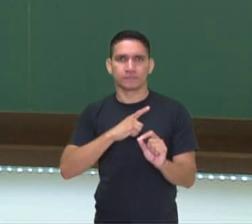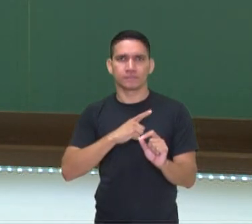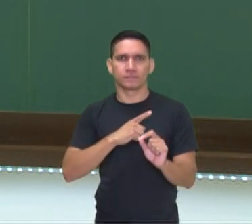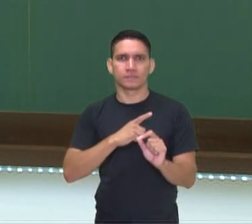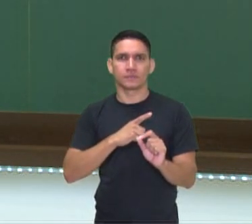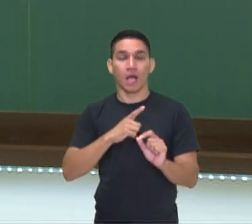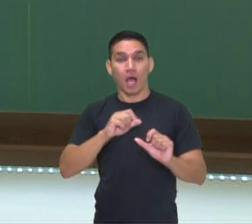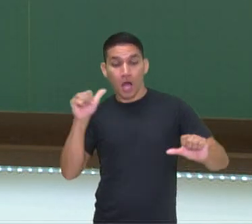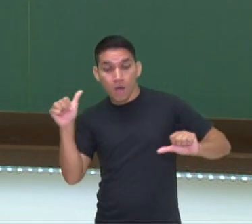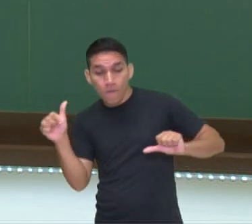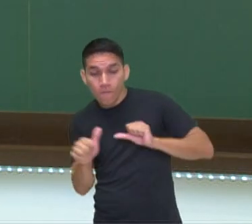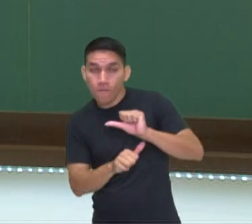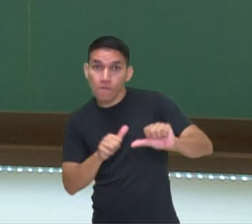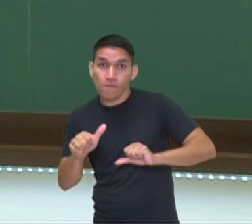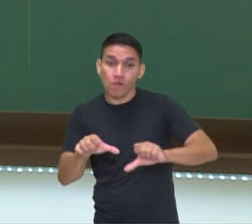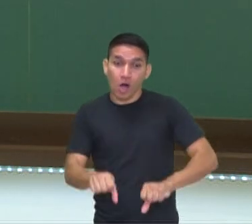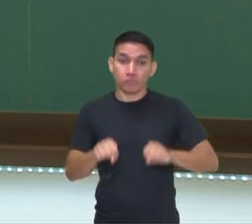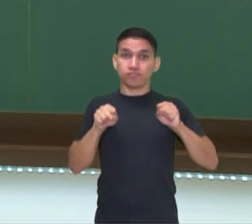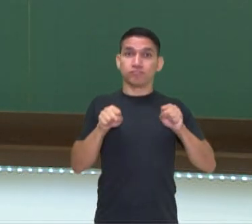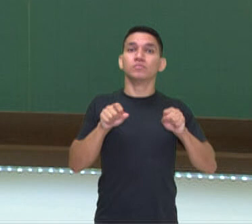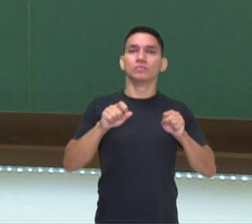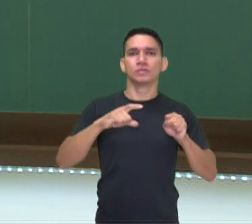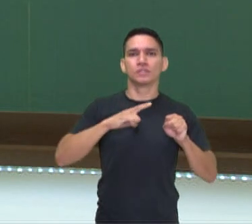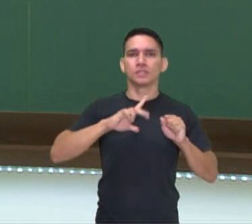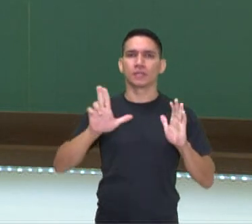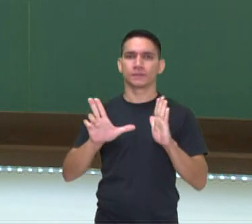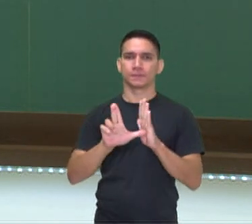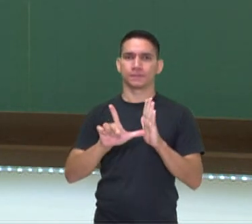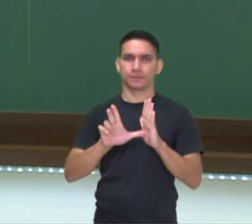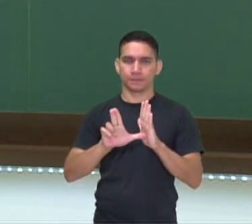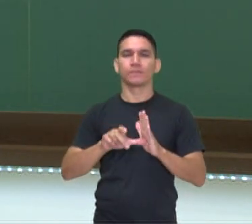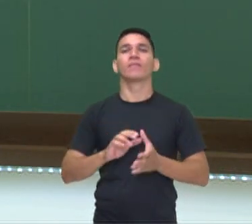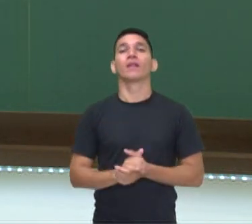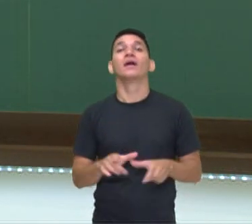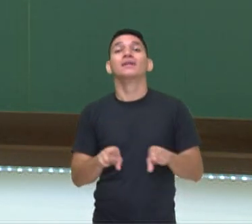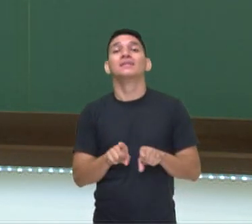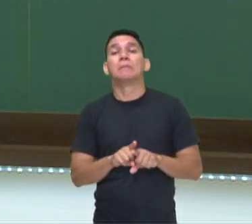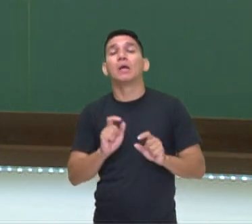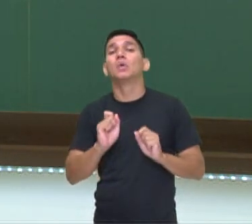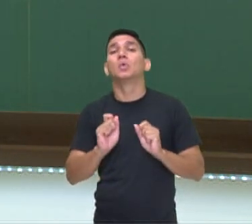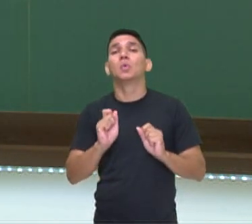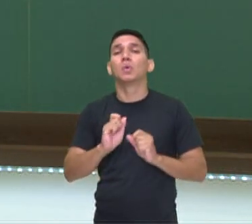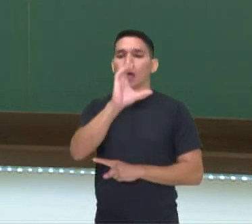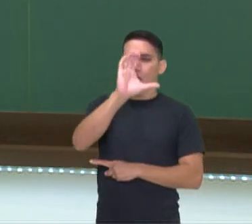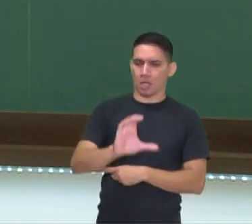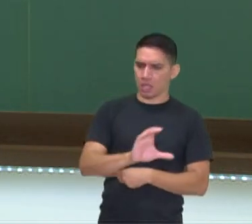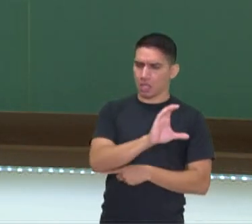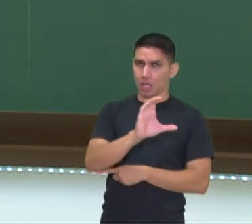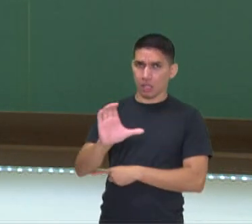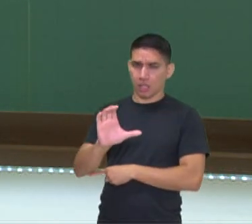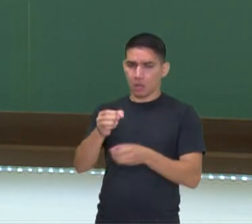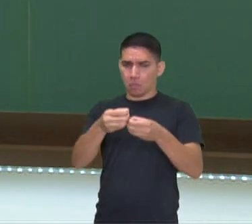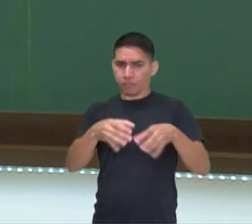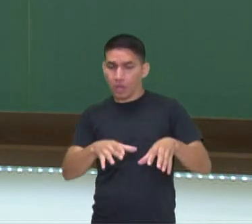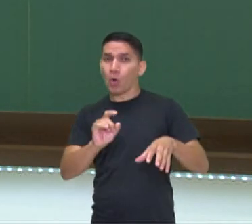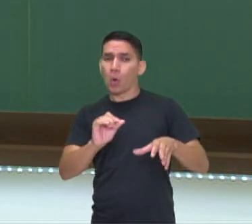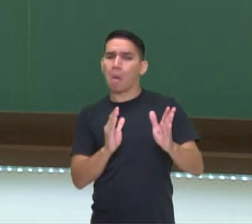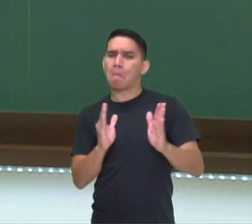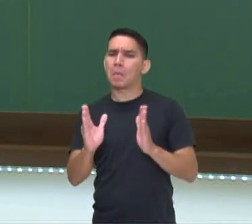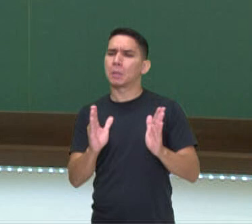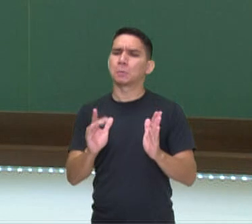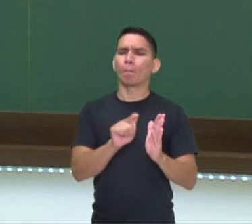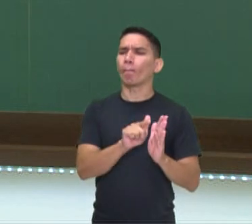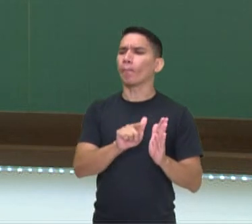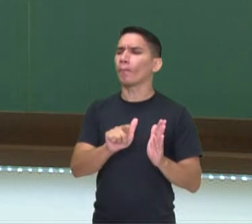da reforma, né, protestante de Martinho Lutero, e dá uma decadência na igreja. Nesse período de vácuo, até a